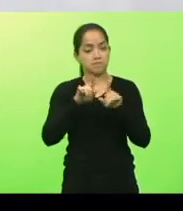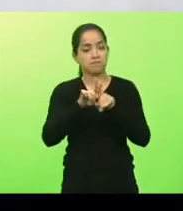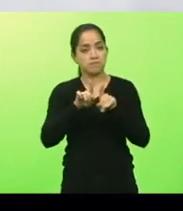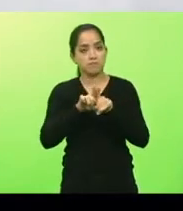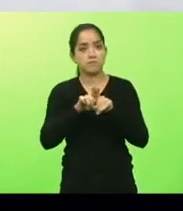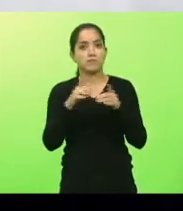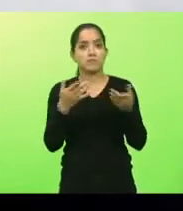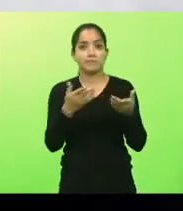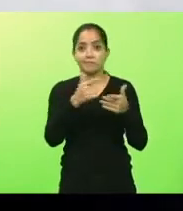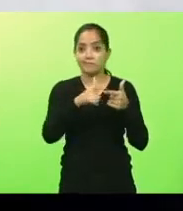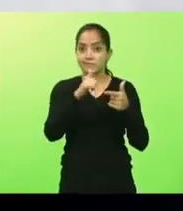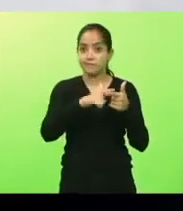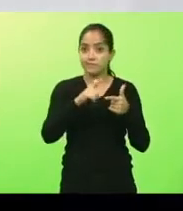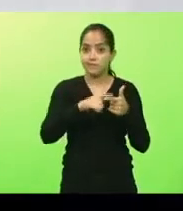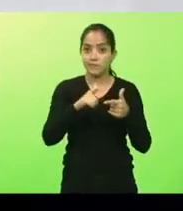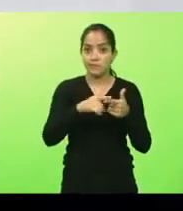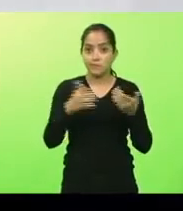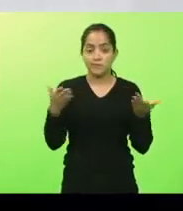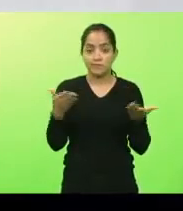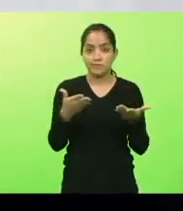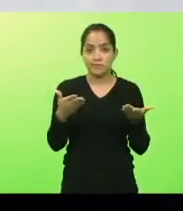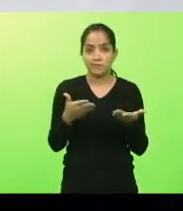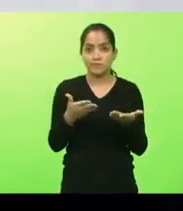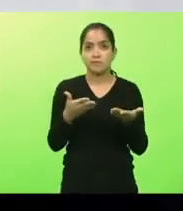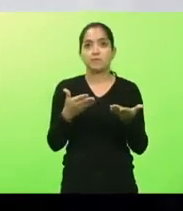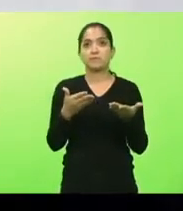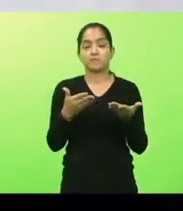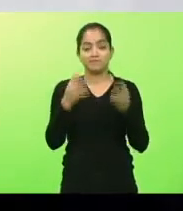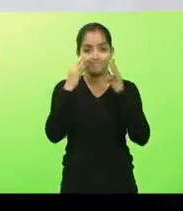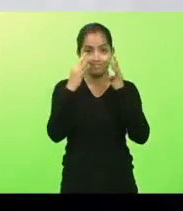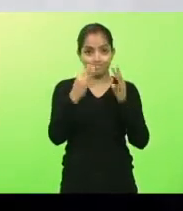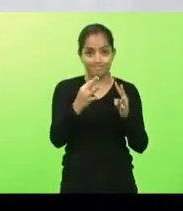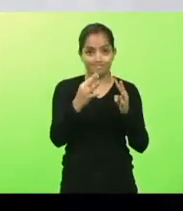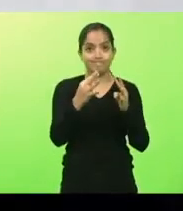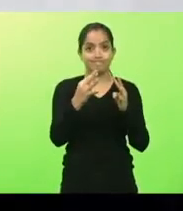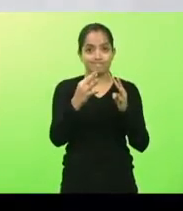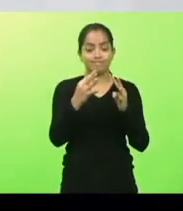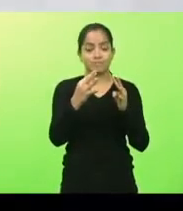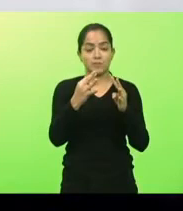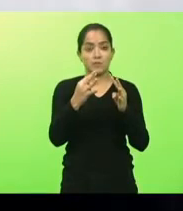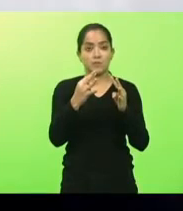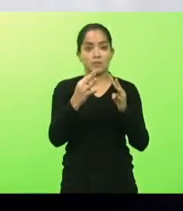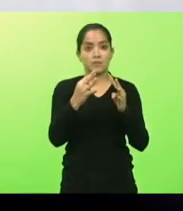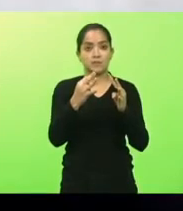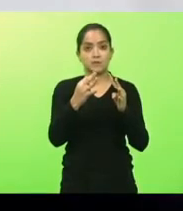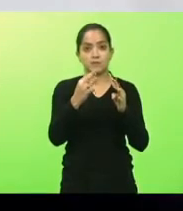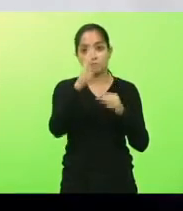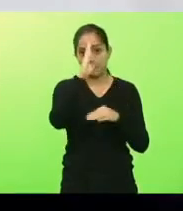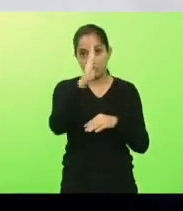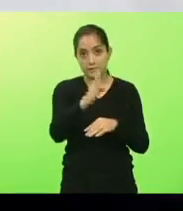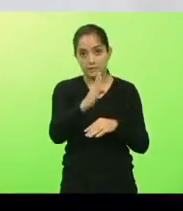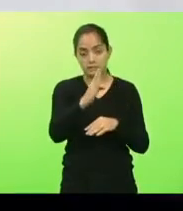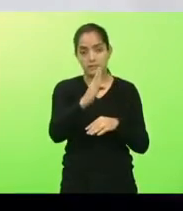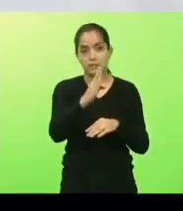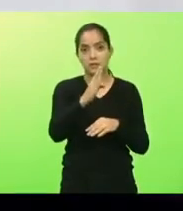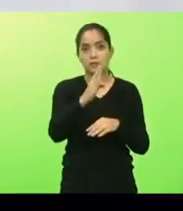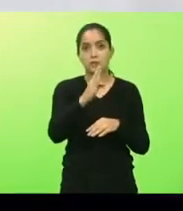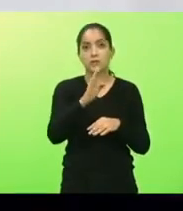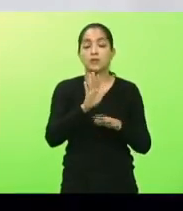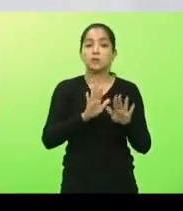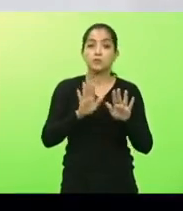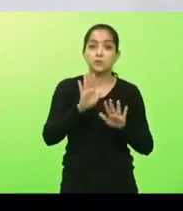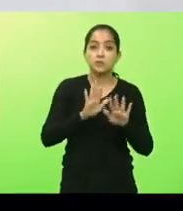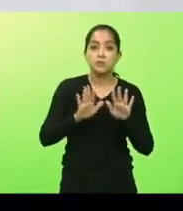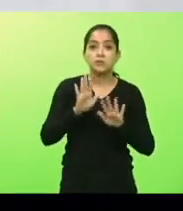problema momentâneo, e também a gente tem que ter uma atenção muito, muito grande sobre e todo o cuidado